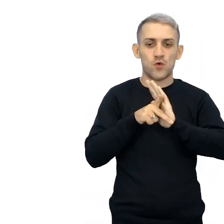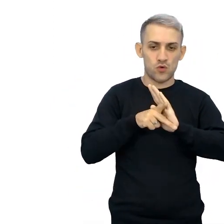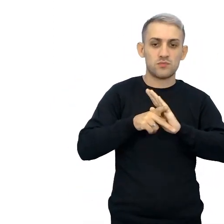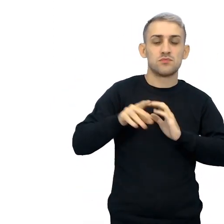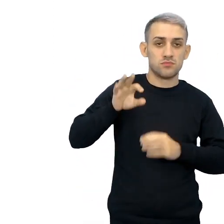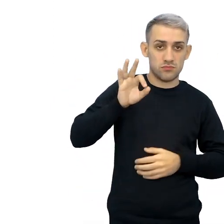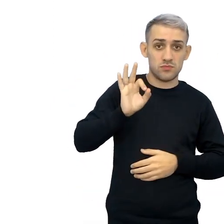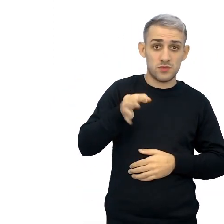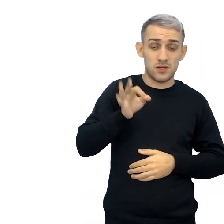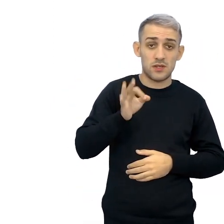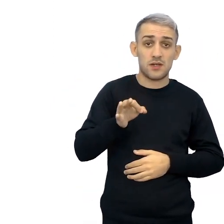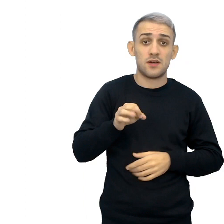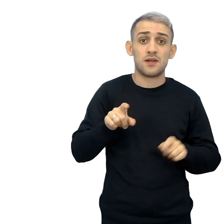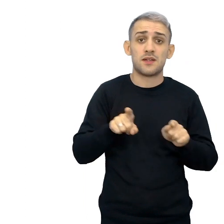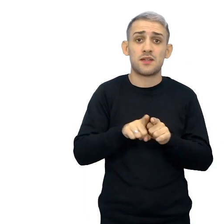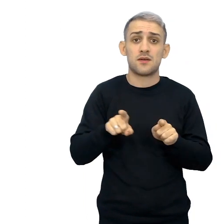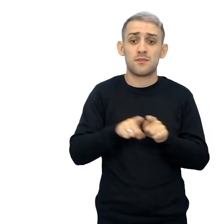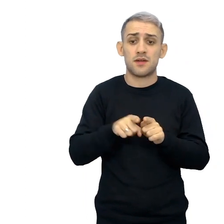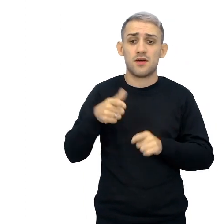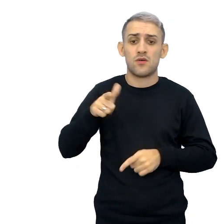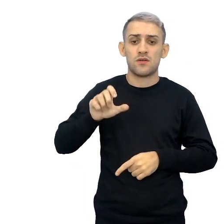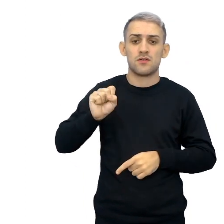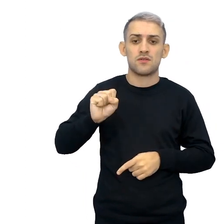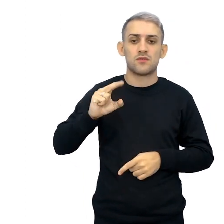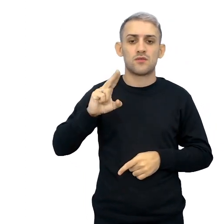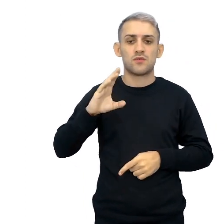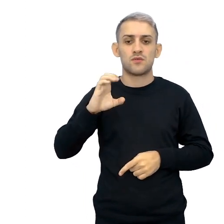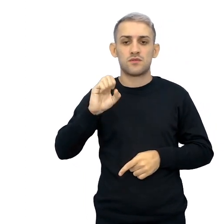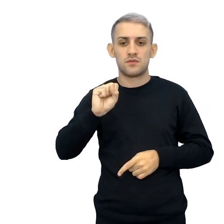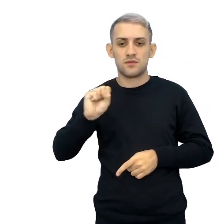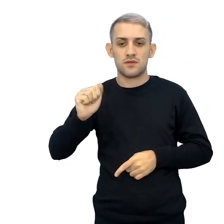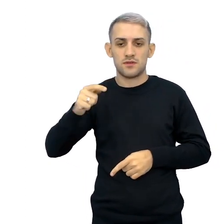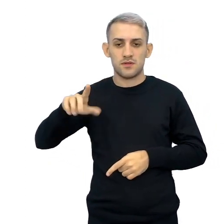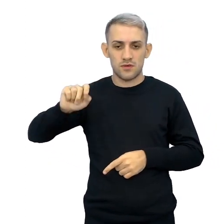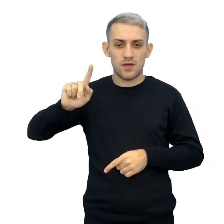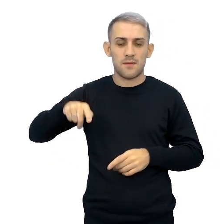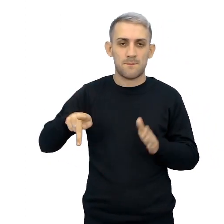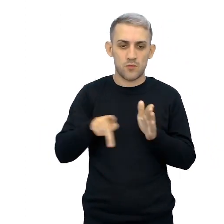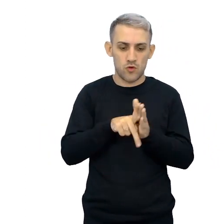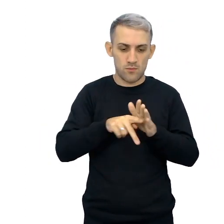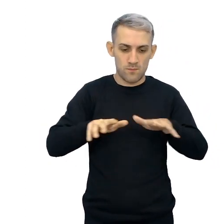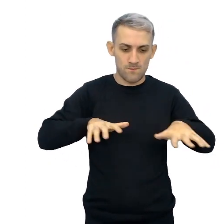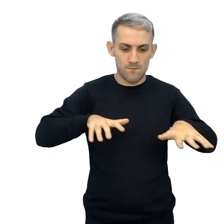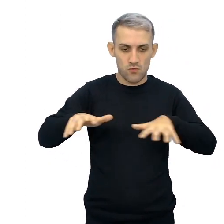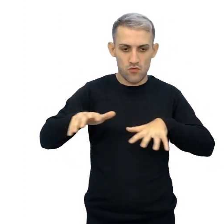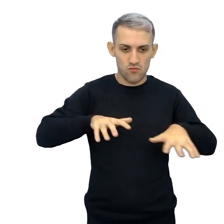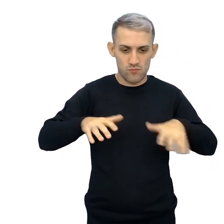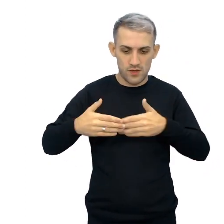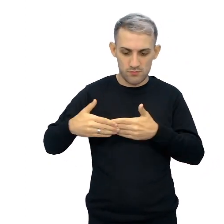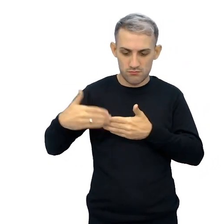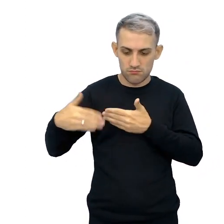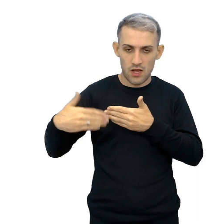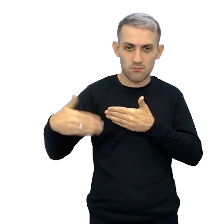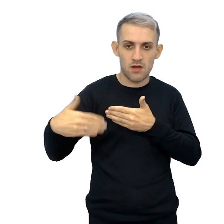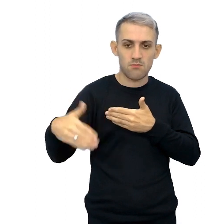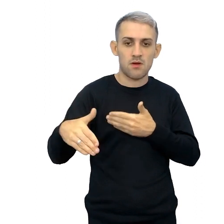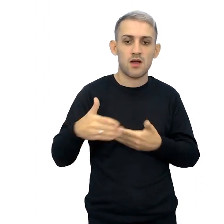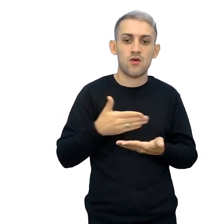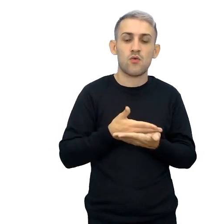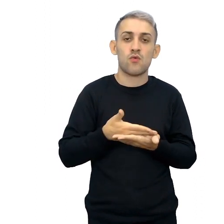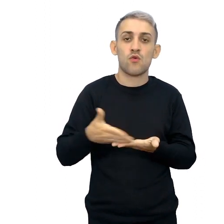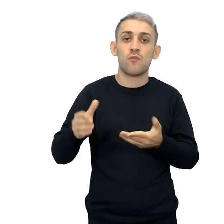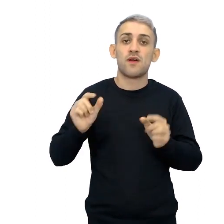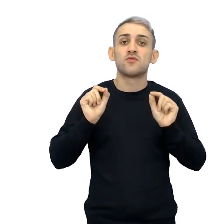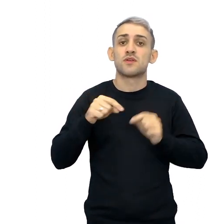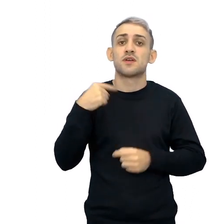né? E a sucessão, ela é uma sequência de movimentos, né, em que